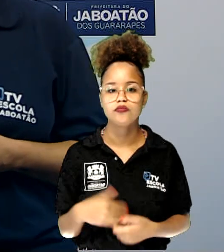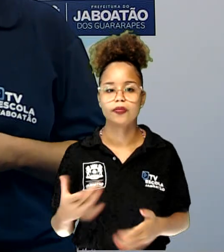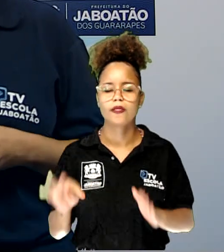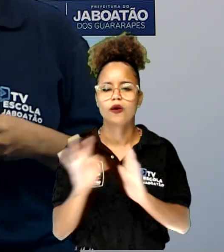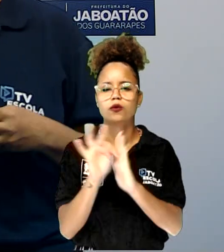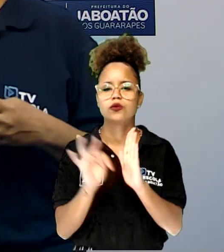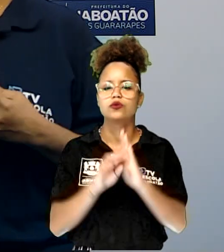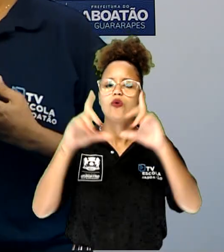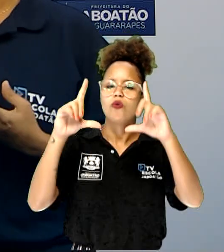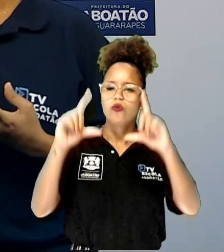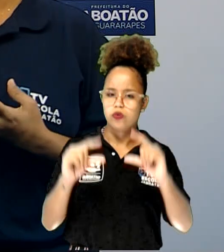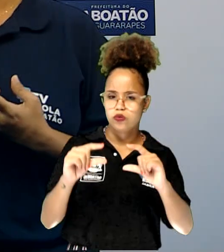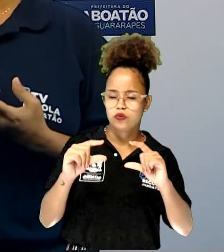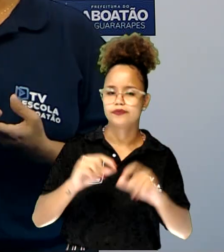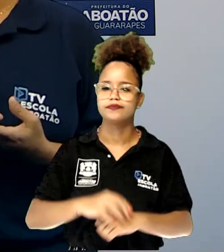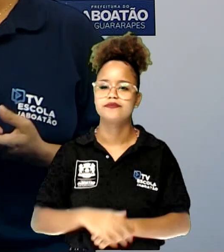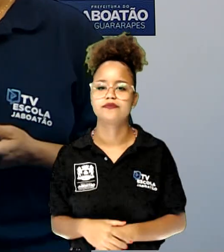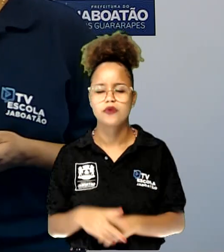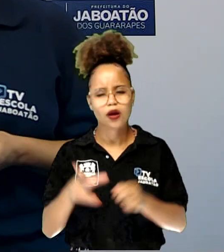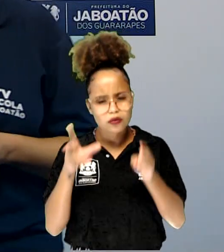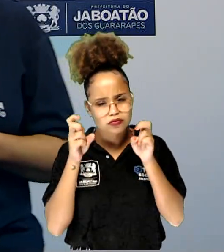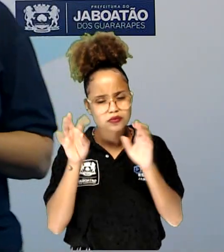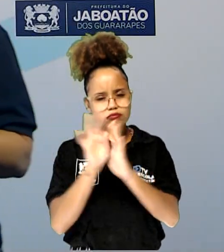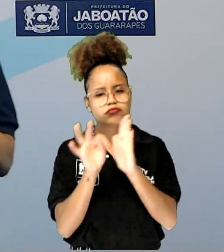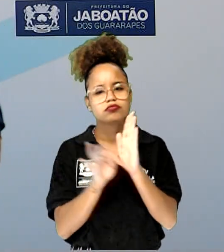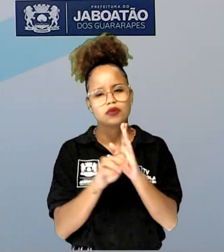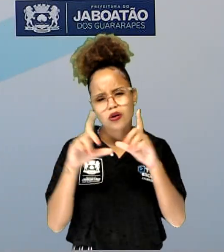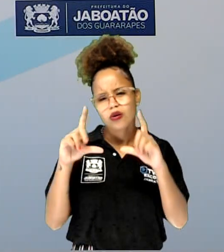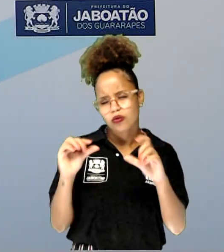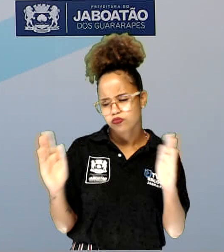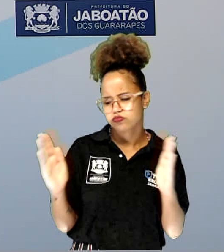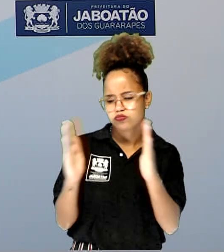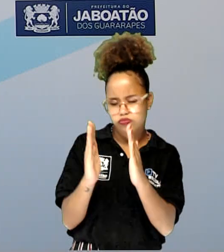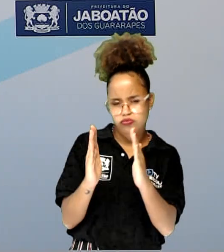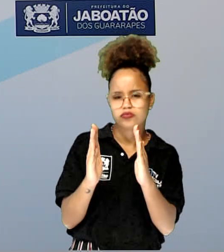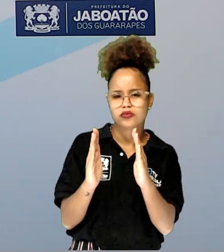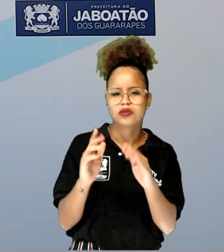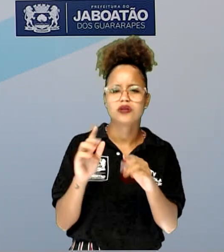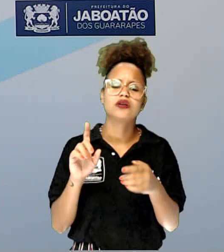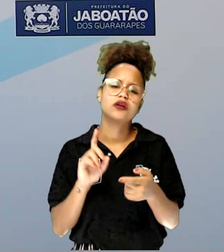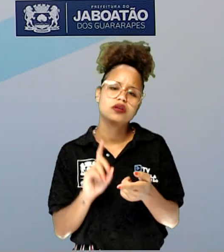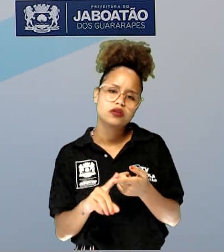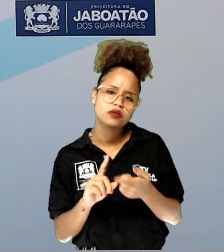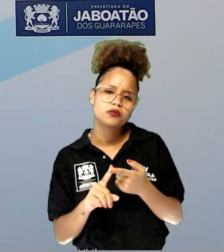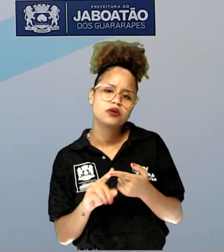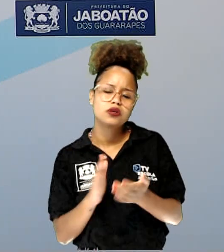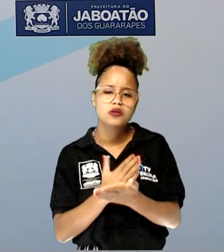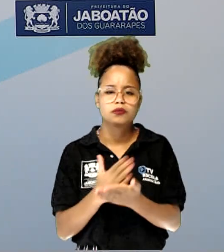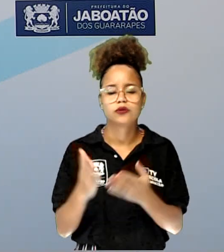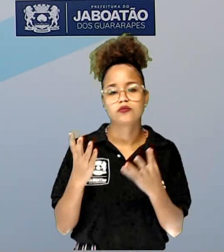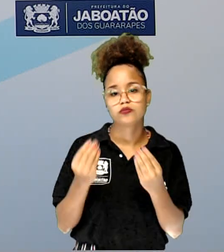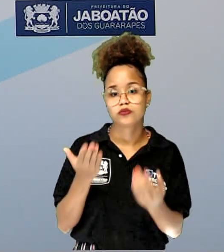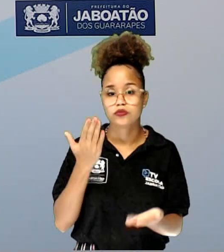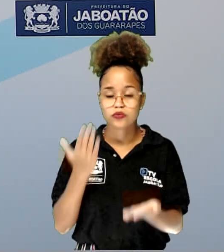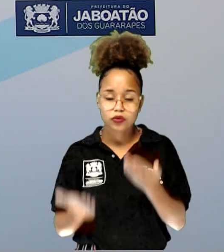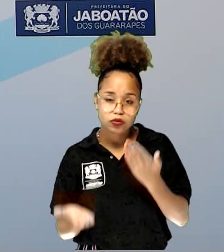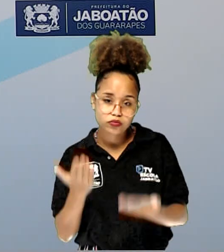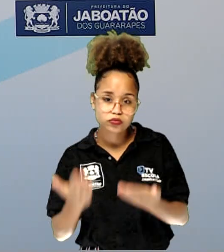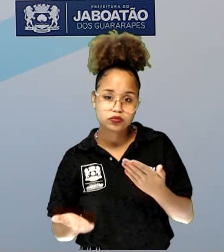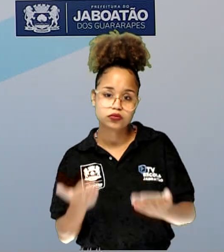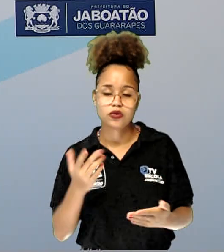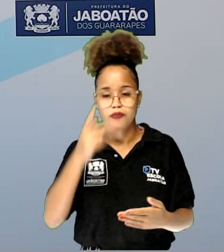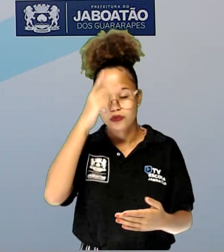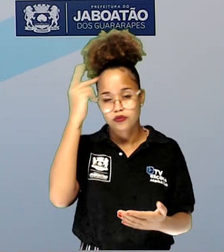curto. Perceba que o texto é curtinho e também depende muito do estilo do autor, mas normalmente contos eles são